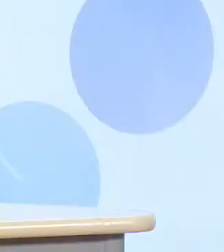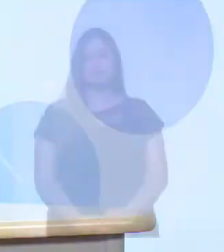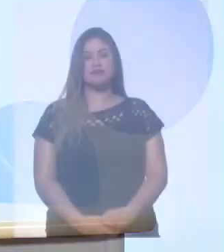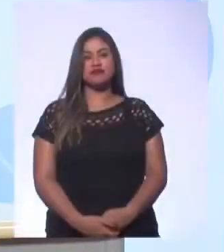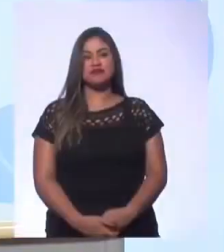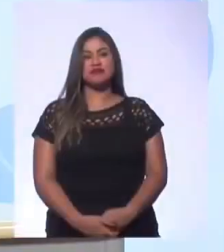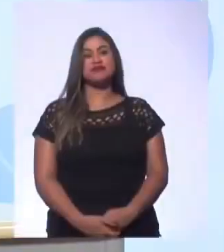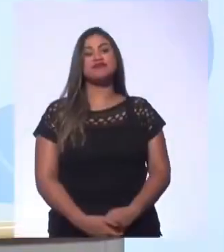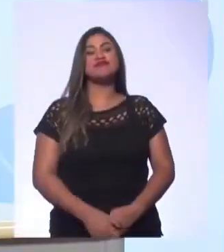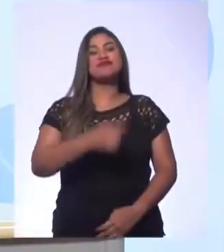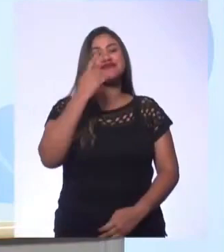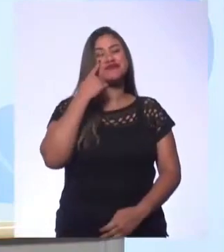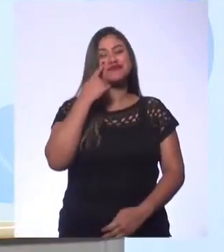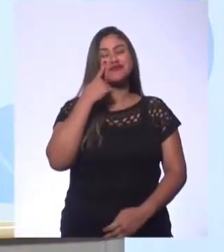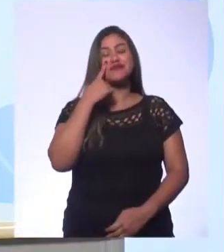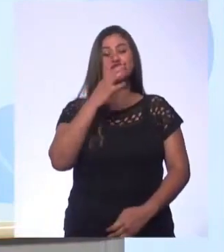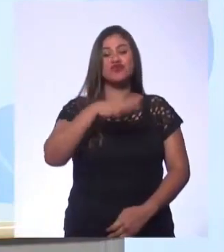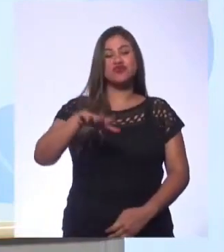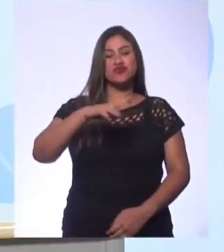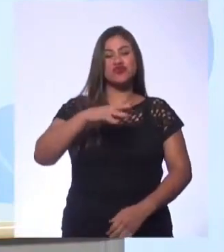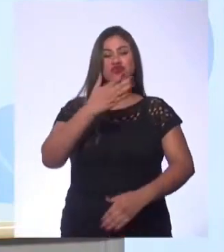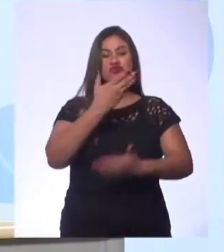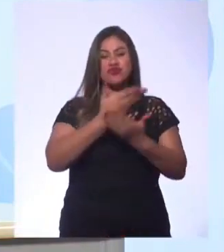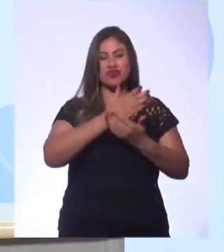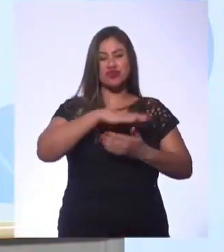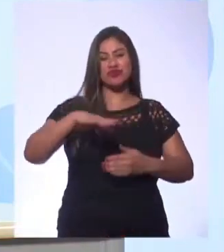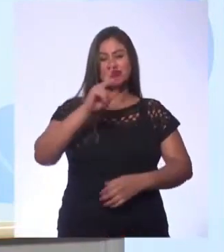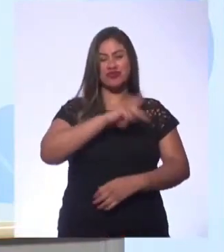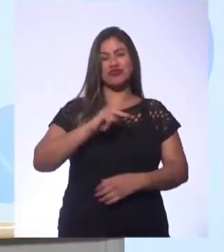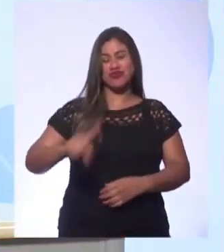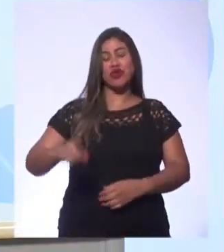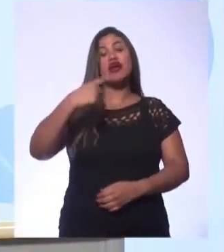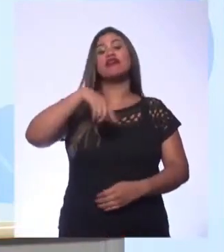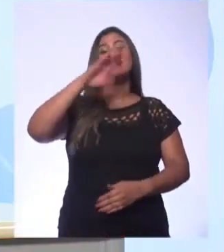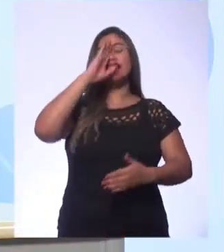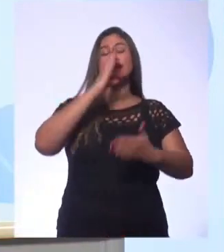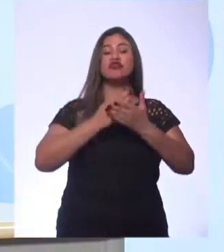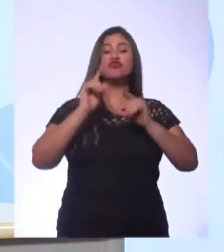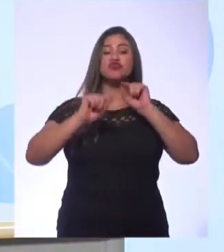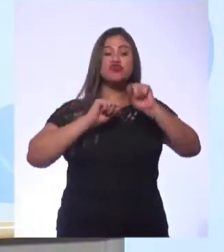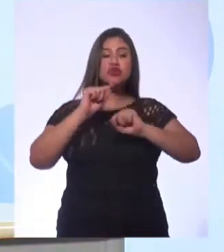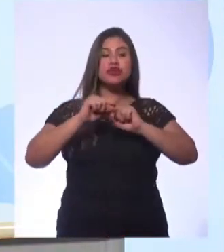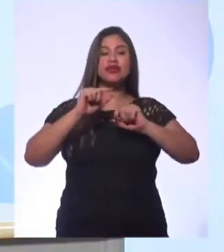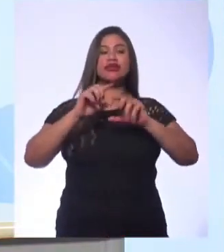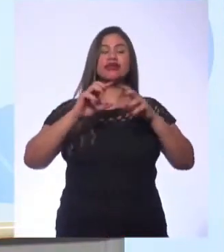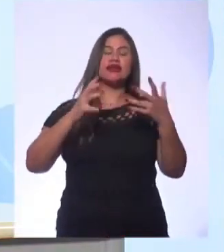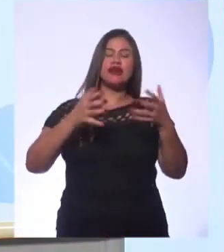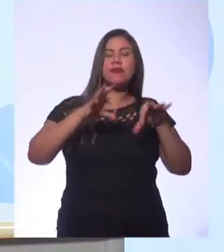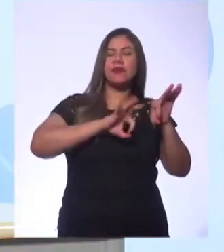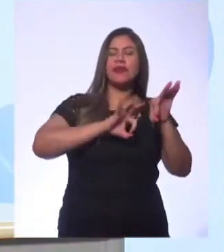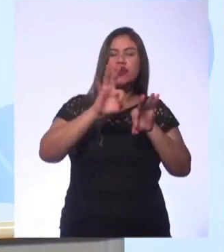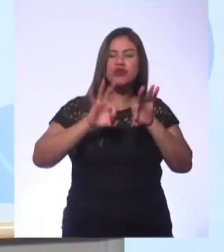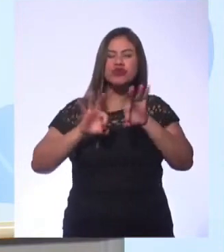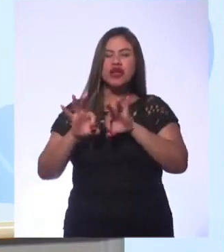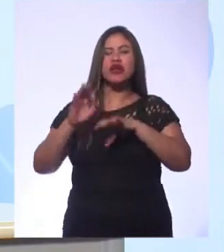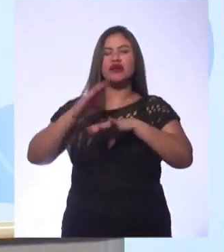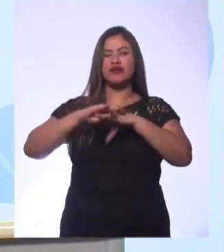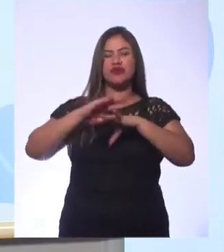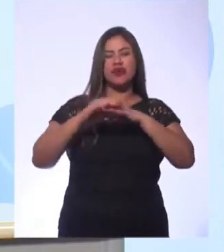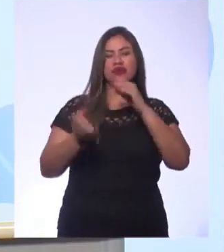Então, vamos lá, a participação dos nossos alunos e professores. A gente acredita que sempre quando a gente participa de um projeto, ou produz,